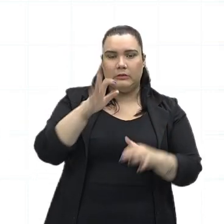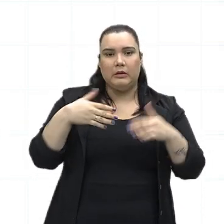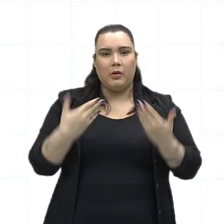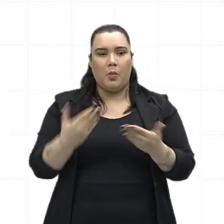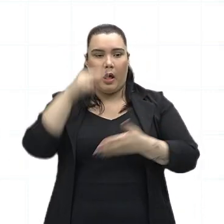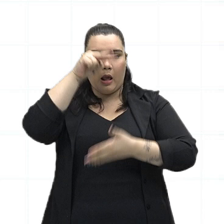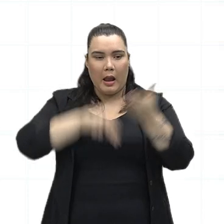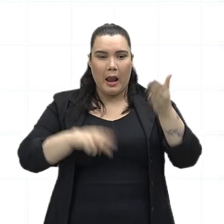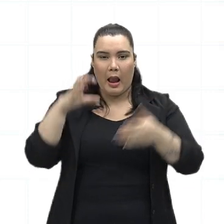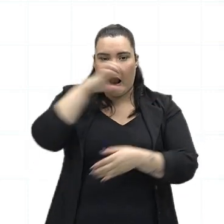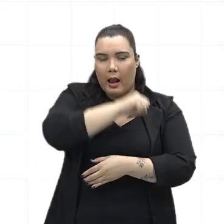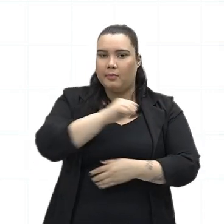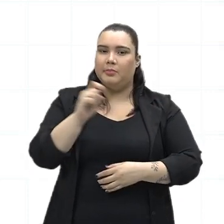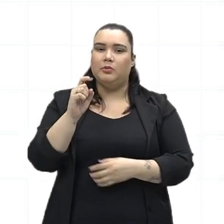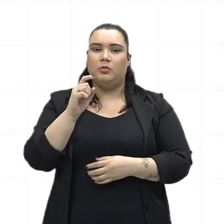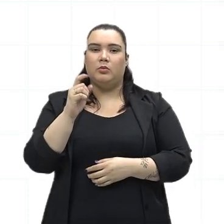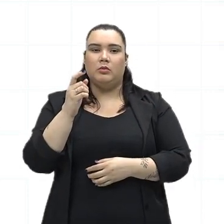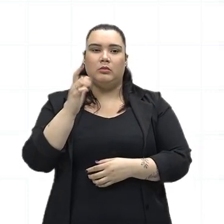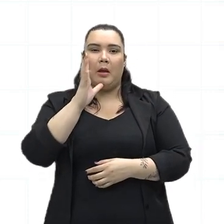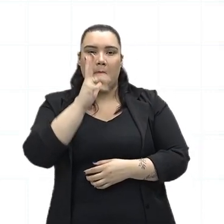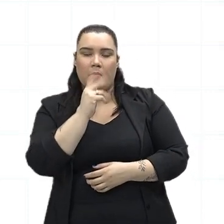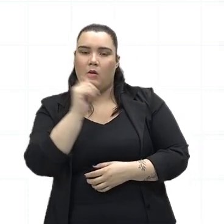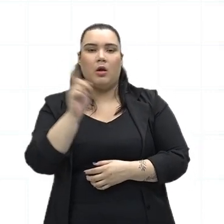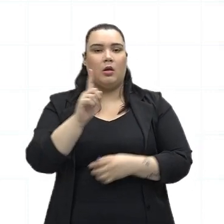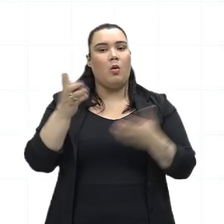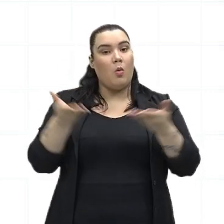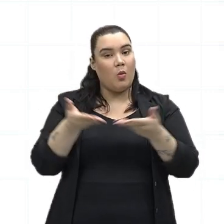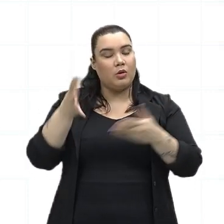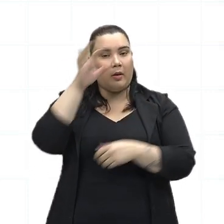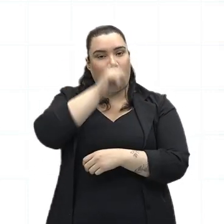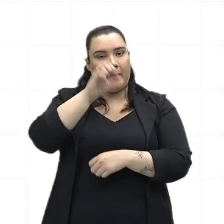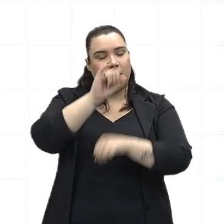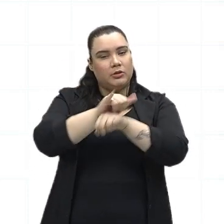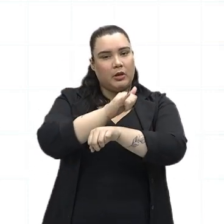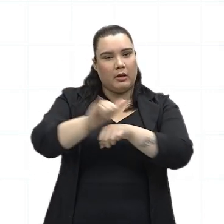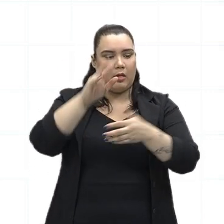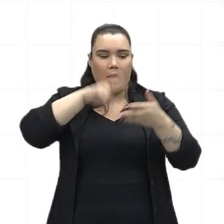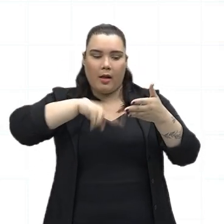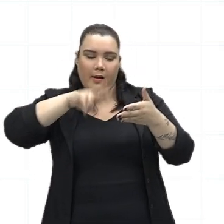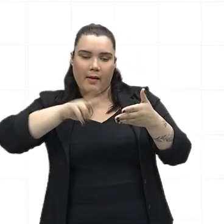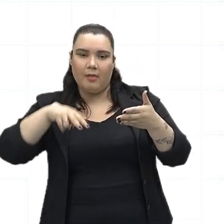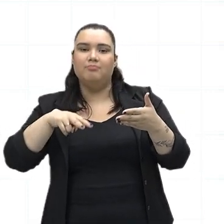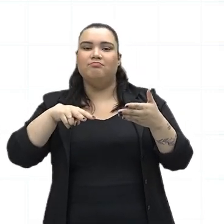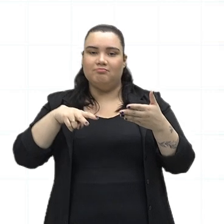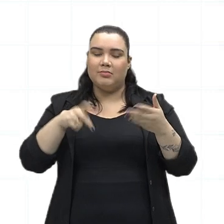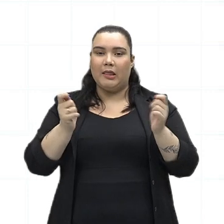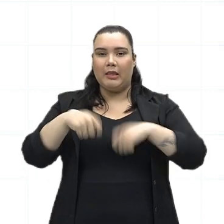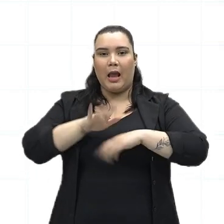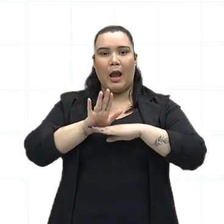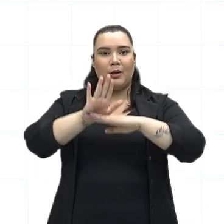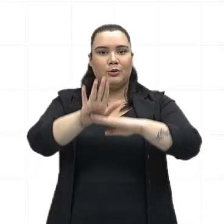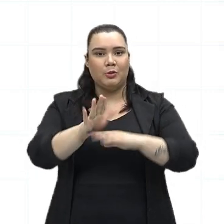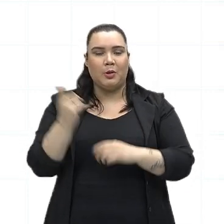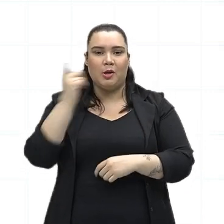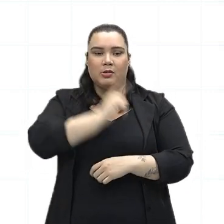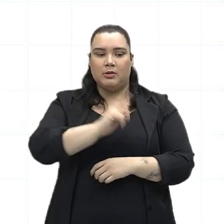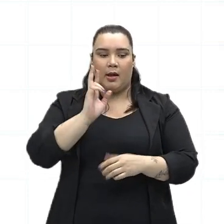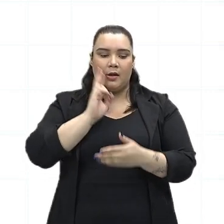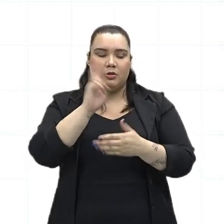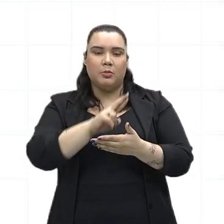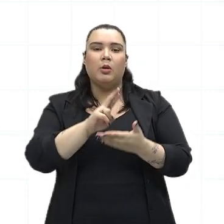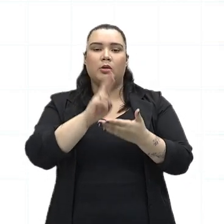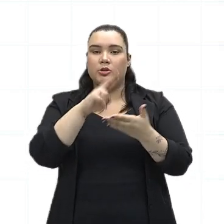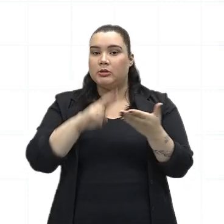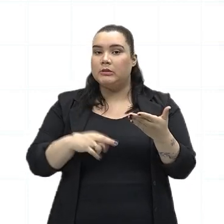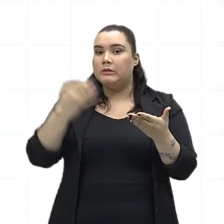que a gente vai aprender a trabalhar com estratégias de leitura que vão nos ajudar a chegar à resposta